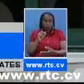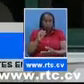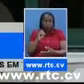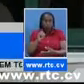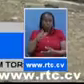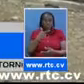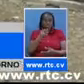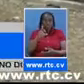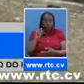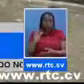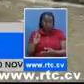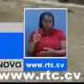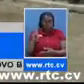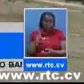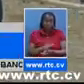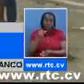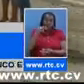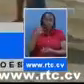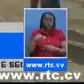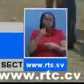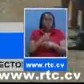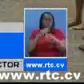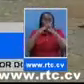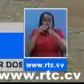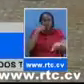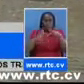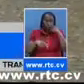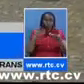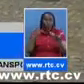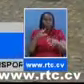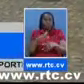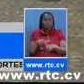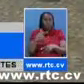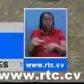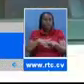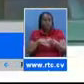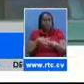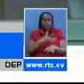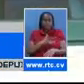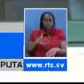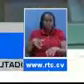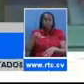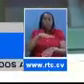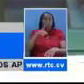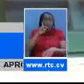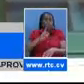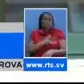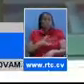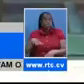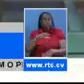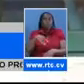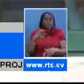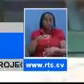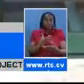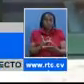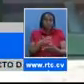de casa, cidadão. Uma cerimónia que conta com a presença da Diretora Nacional das Receitas do Estado a deixar